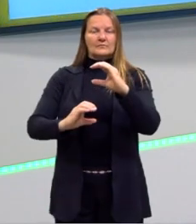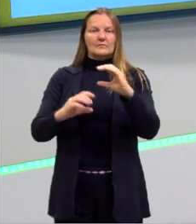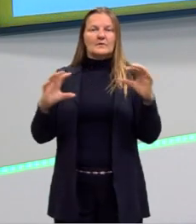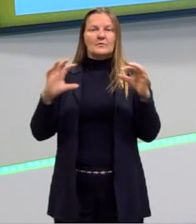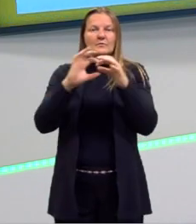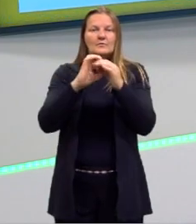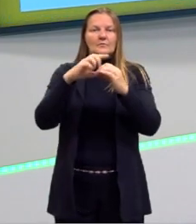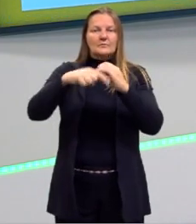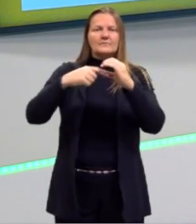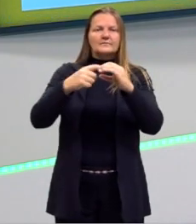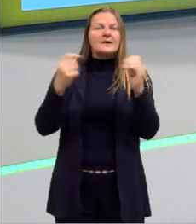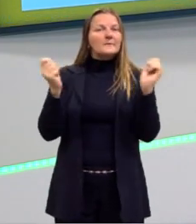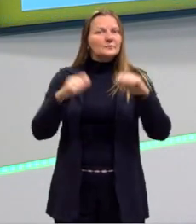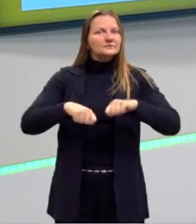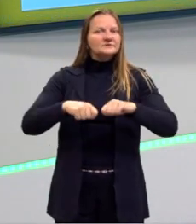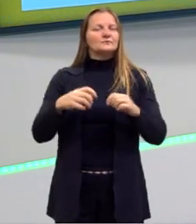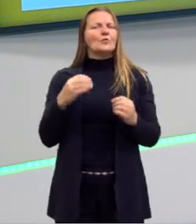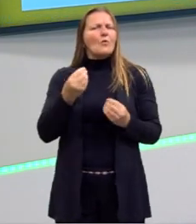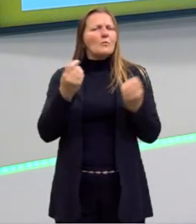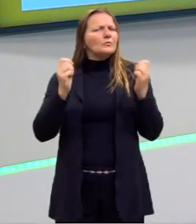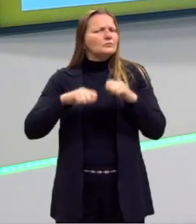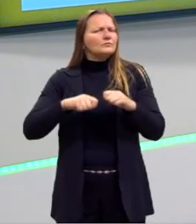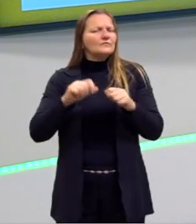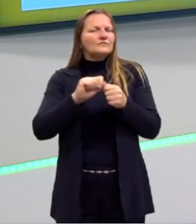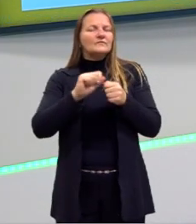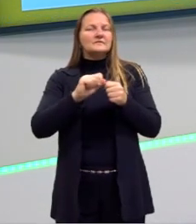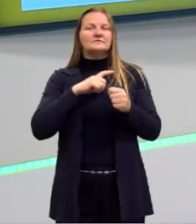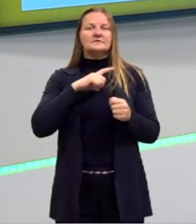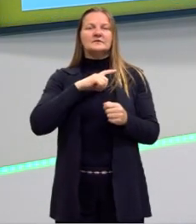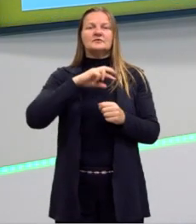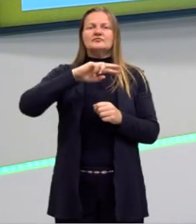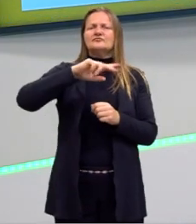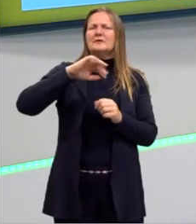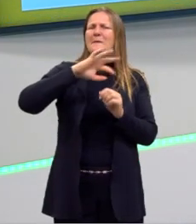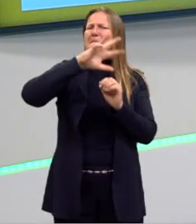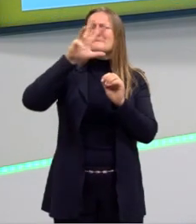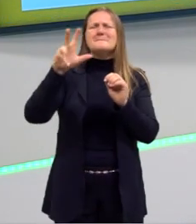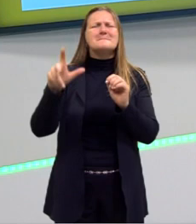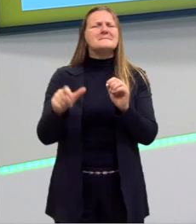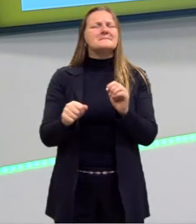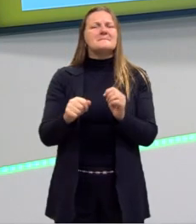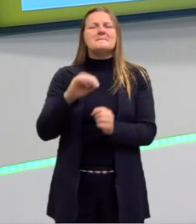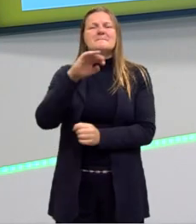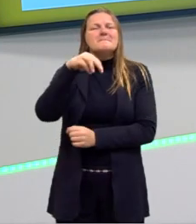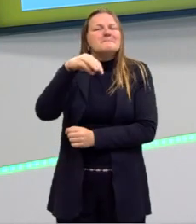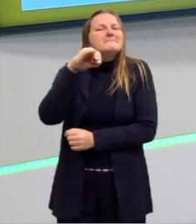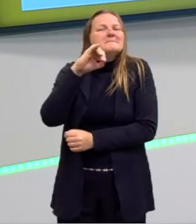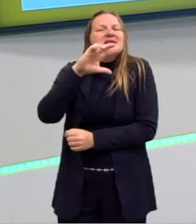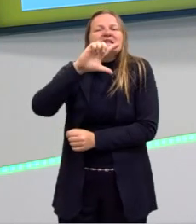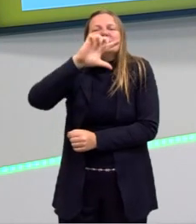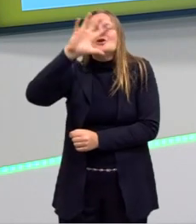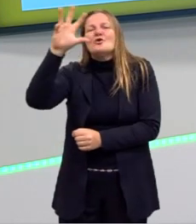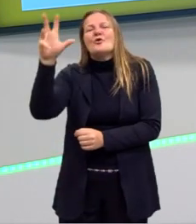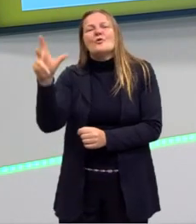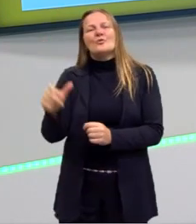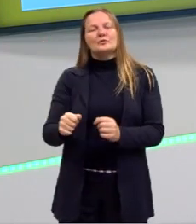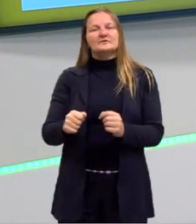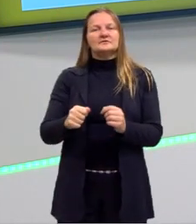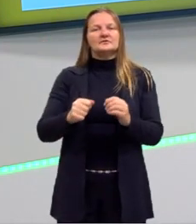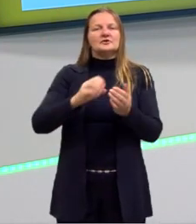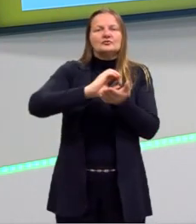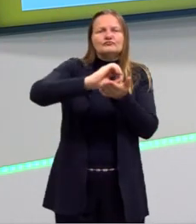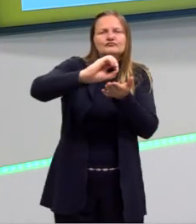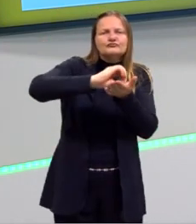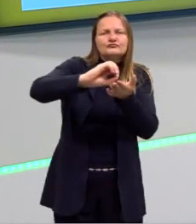é a capacidade que possibilita a existência de milhares milhões de compostos orgânicos